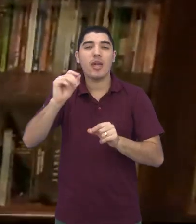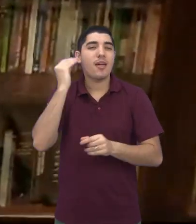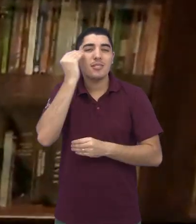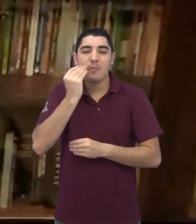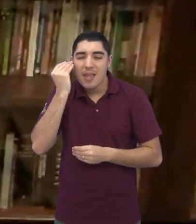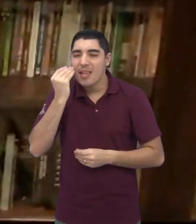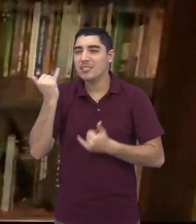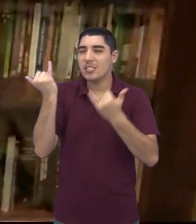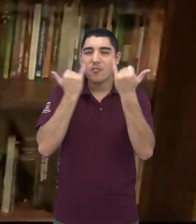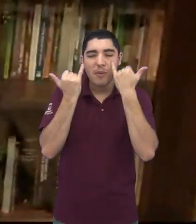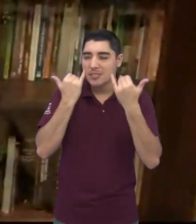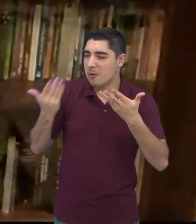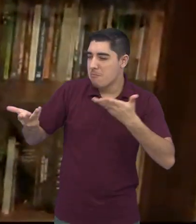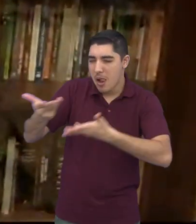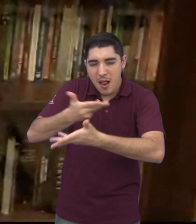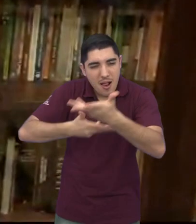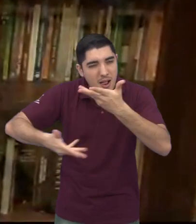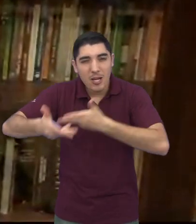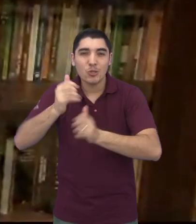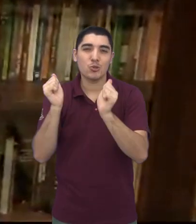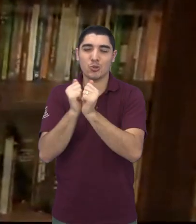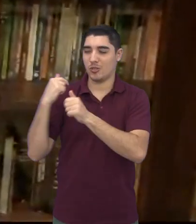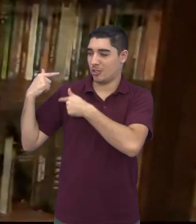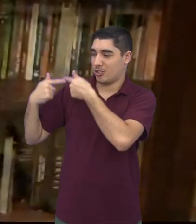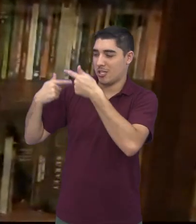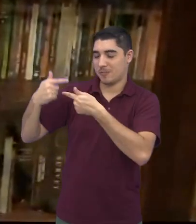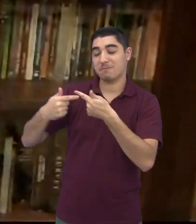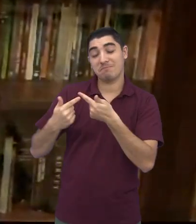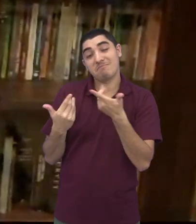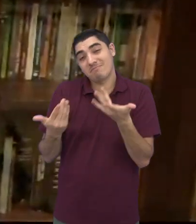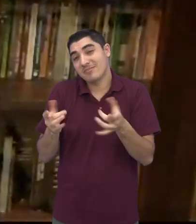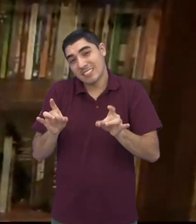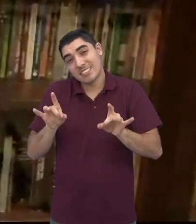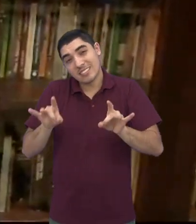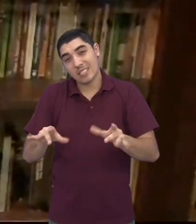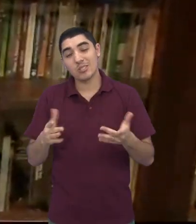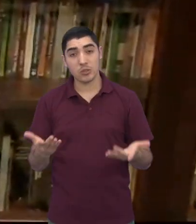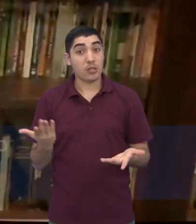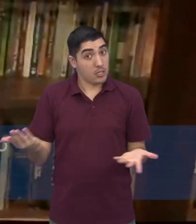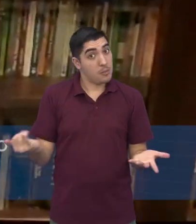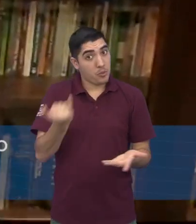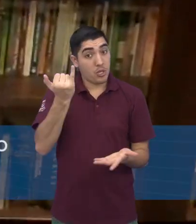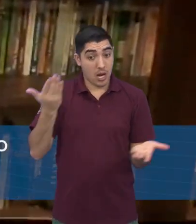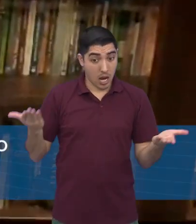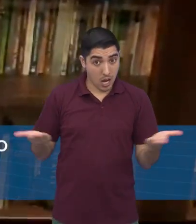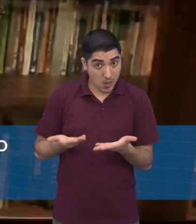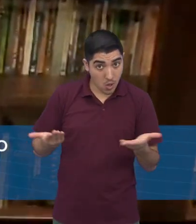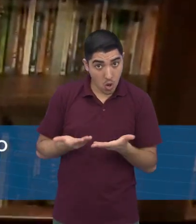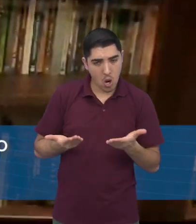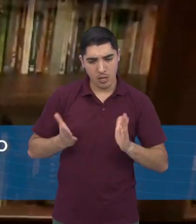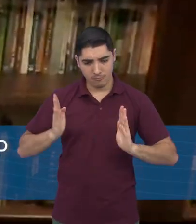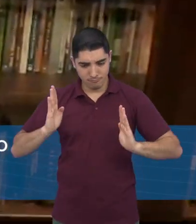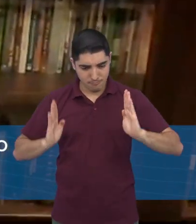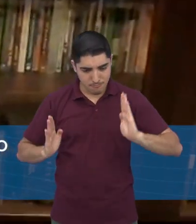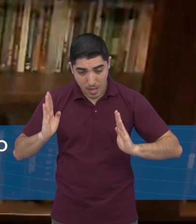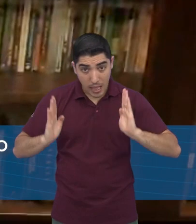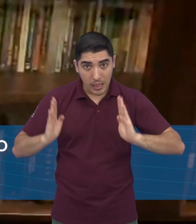com gerações. Então, é isso, e é muito importante. Nós estamos vivendo aí um momento